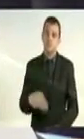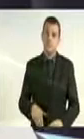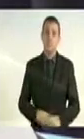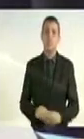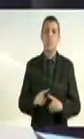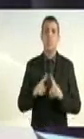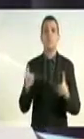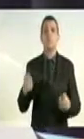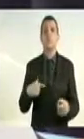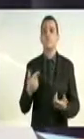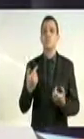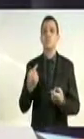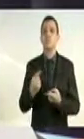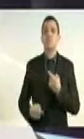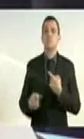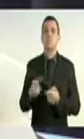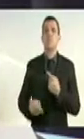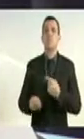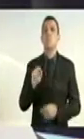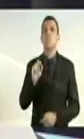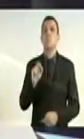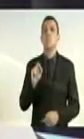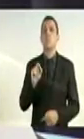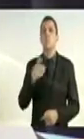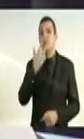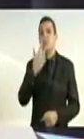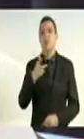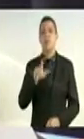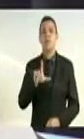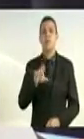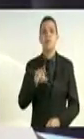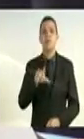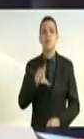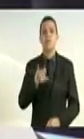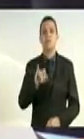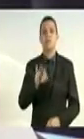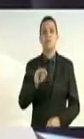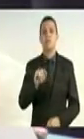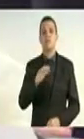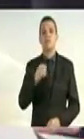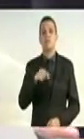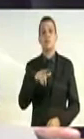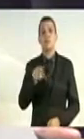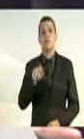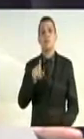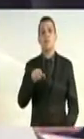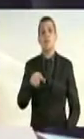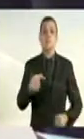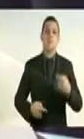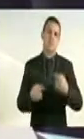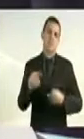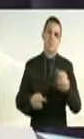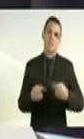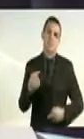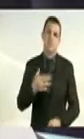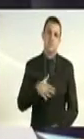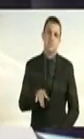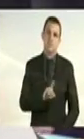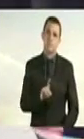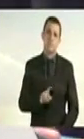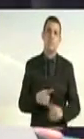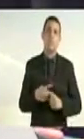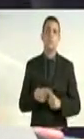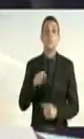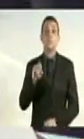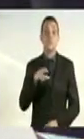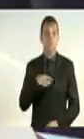colocar como política a questão de licitação. Se você tem uma licitação do governo anterior, ou ela está correta ou não está